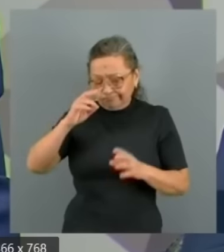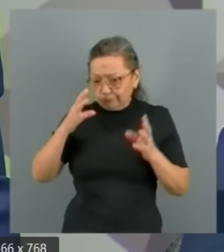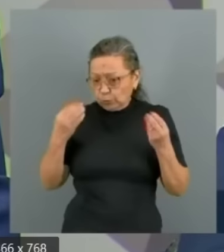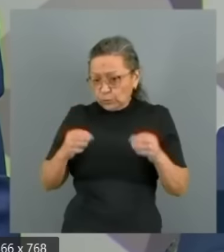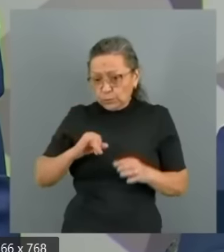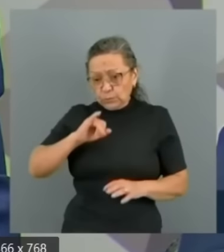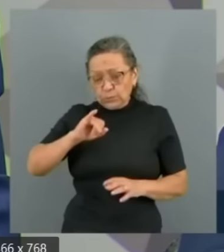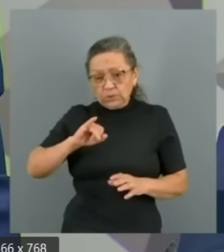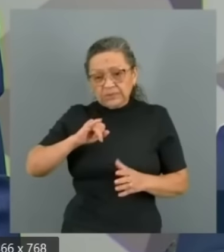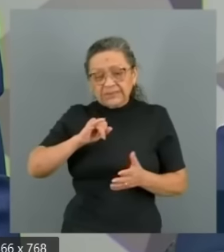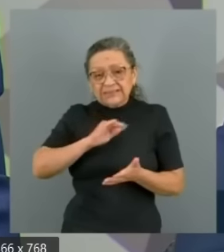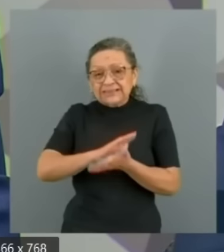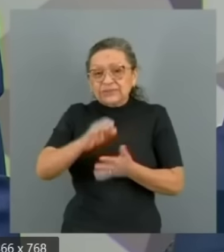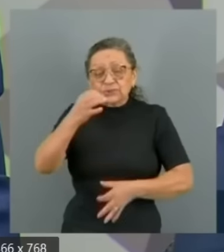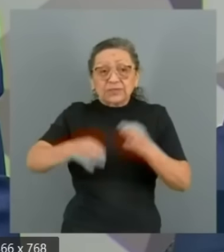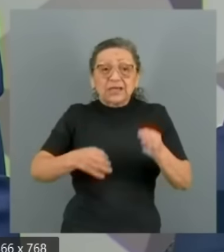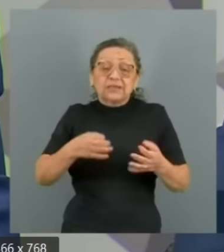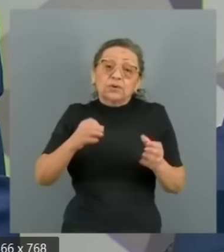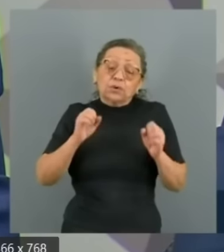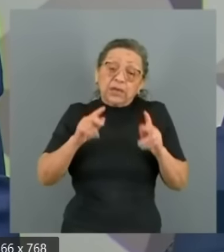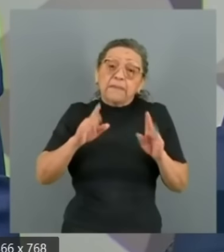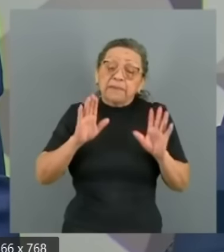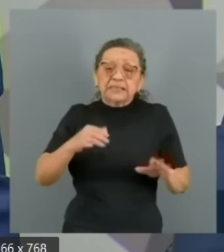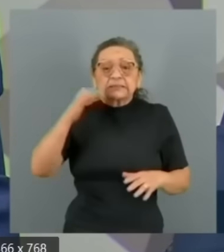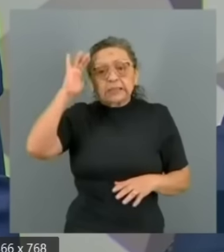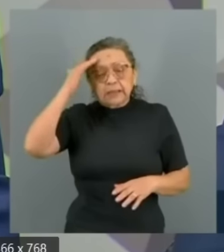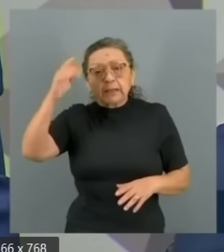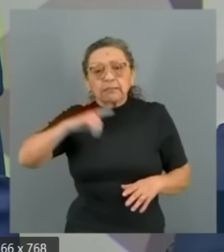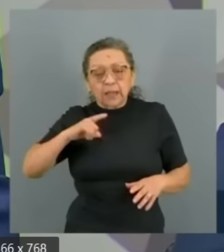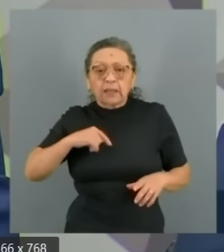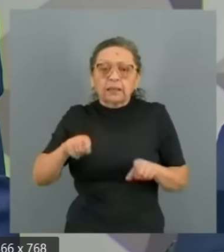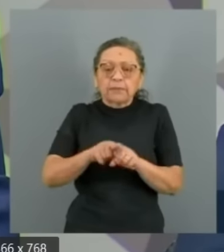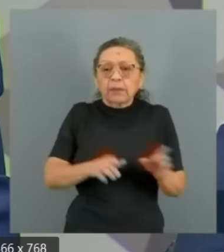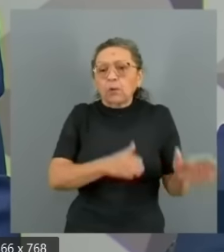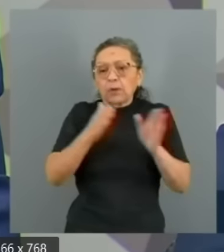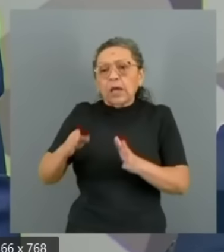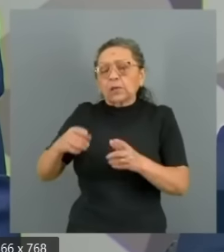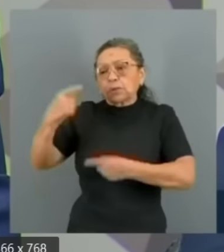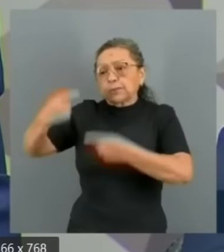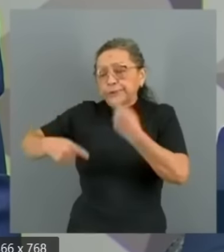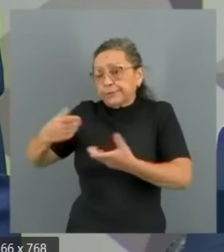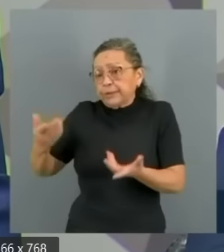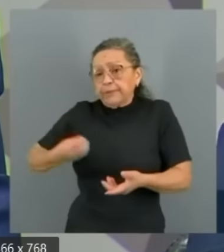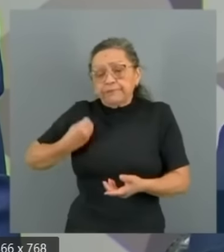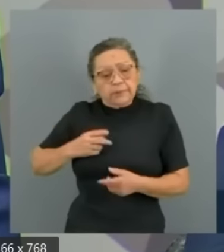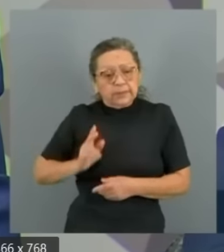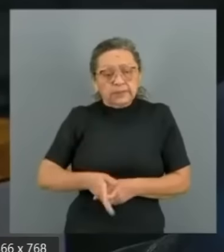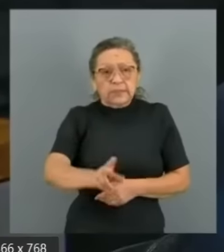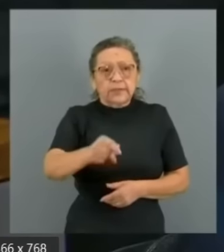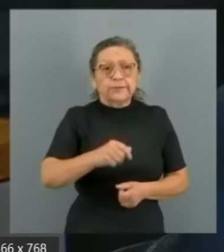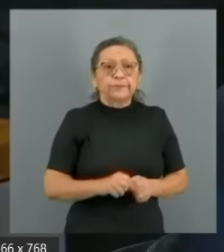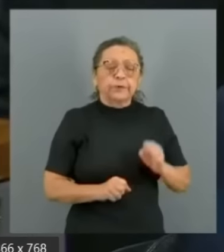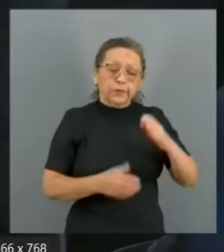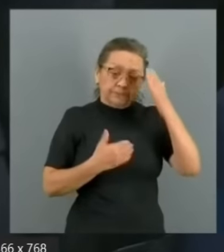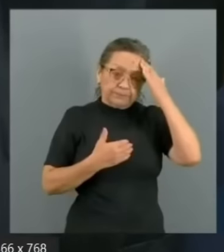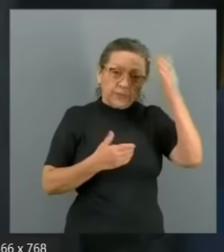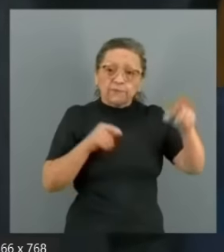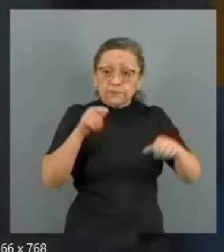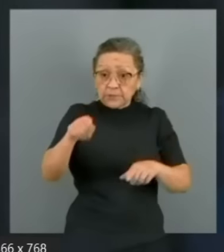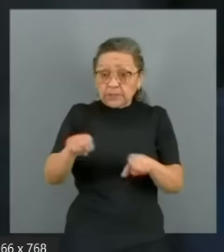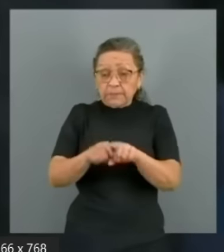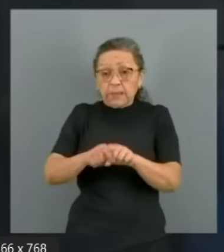eu entendo que tem um viés político e vida que segue. Agradeço. Vossa Excelência afirmou